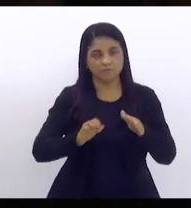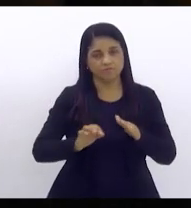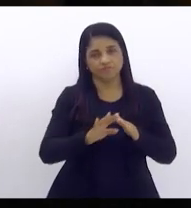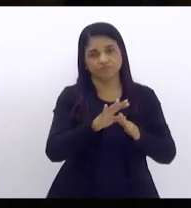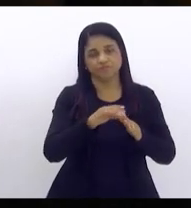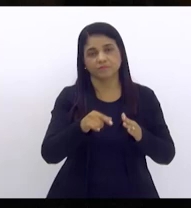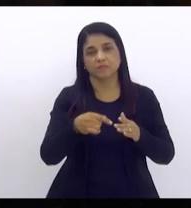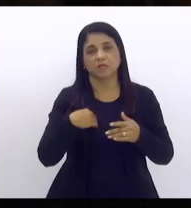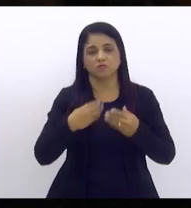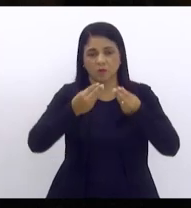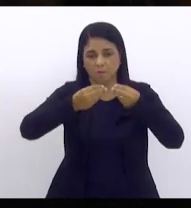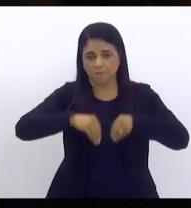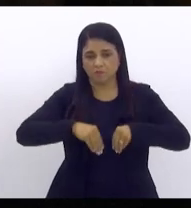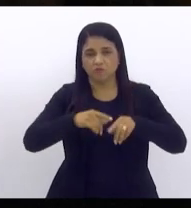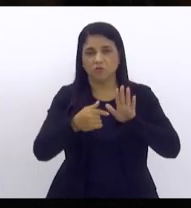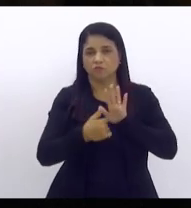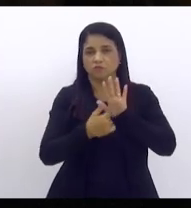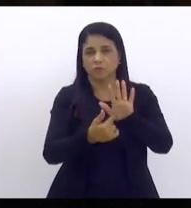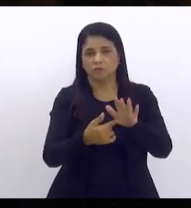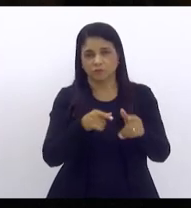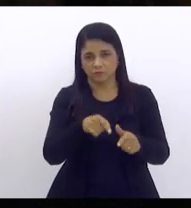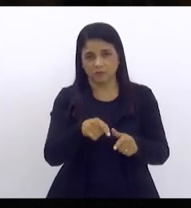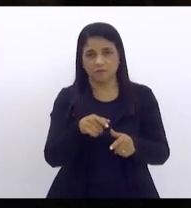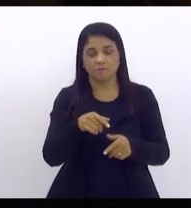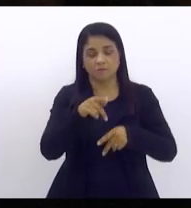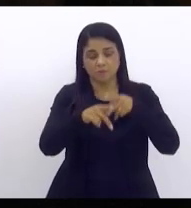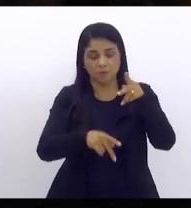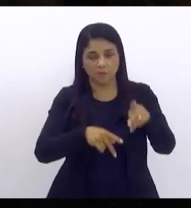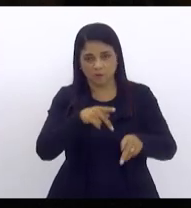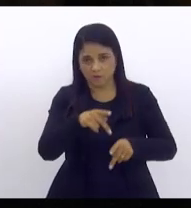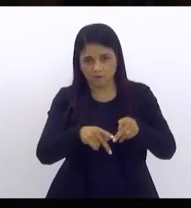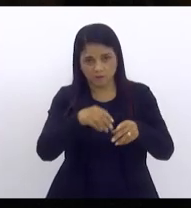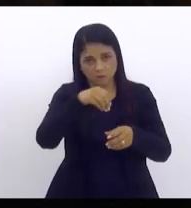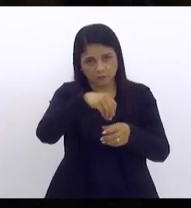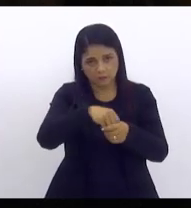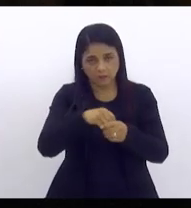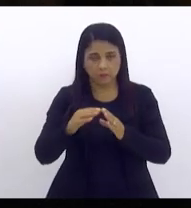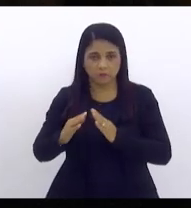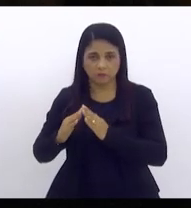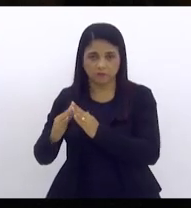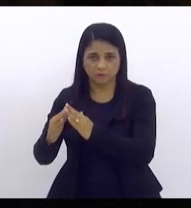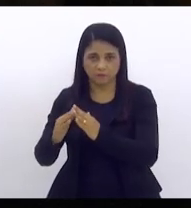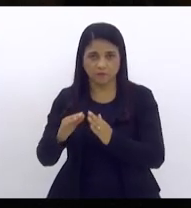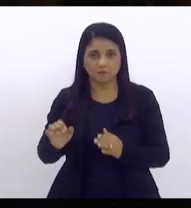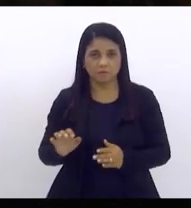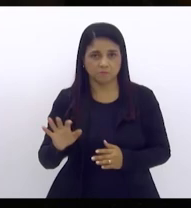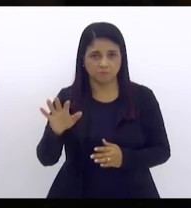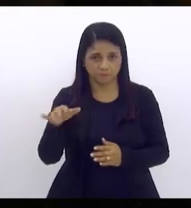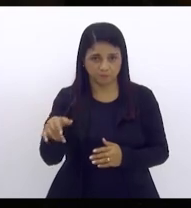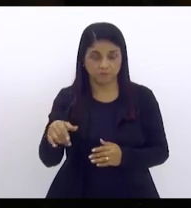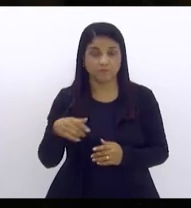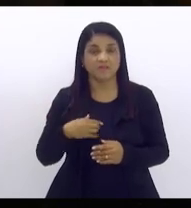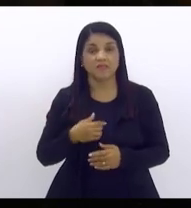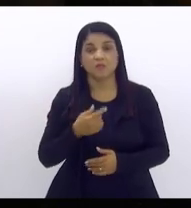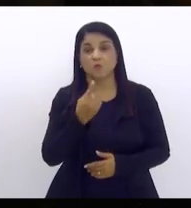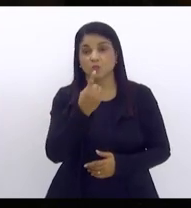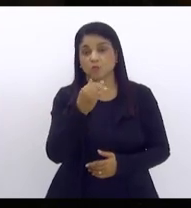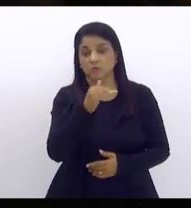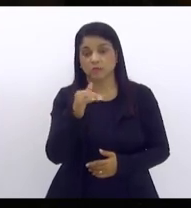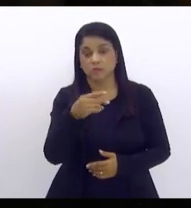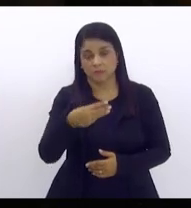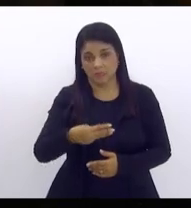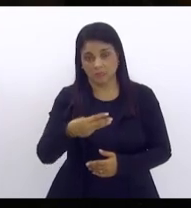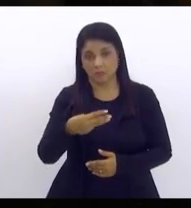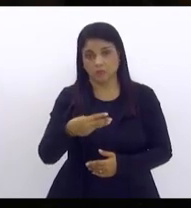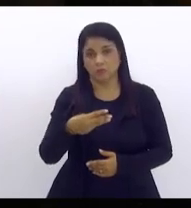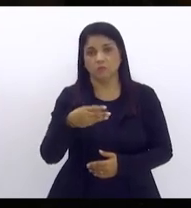quanto são prejudiciais para aqueles e aquelas que vivem na favela e periferias, ou seja, cerca de um terço da população